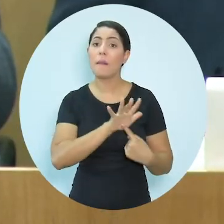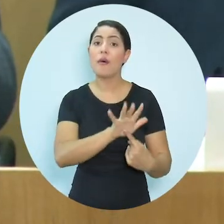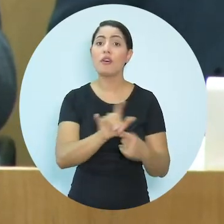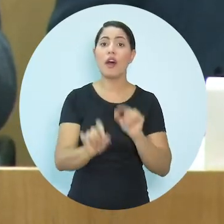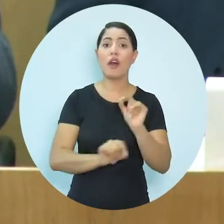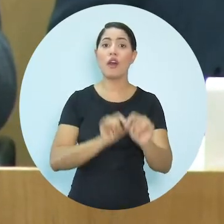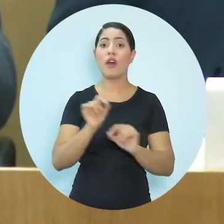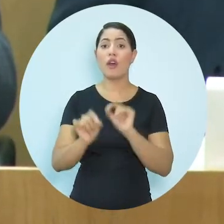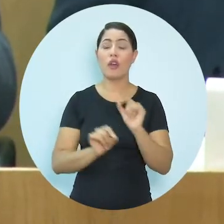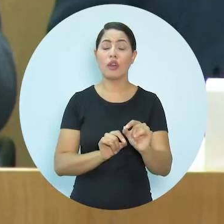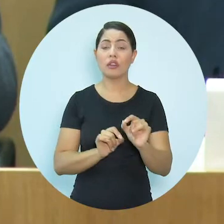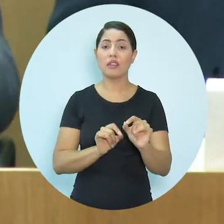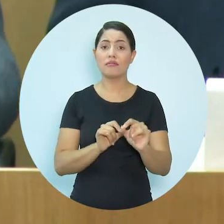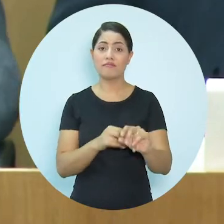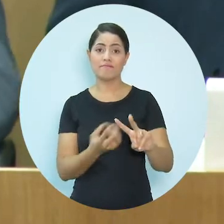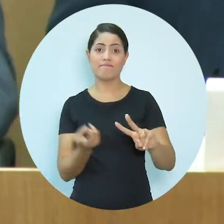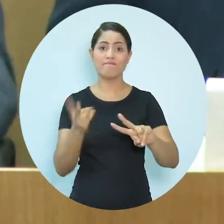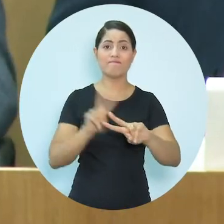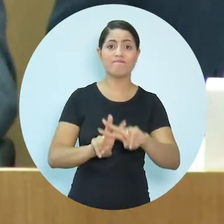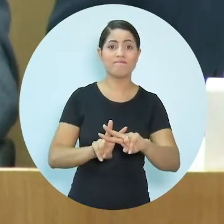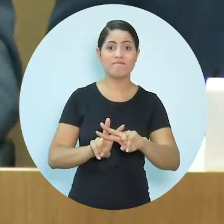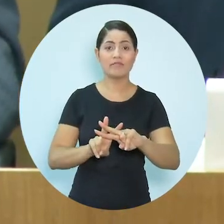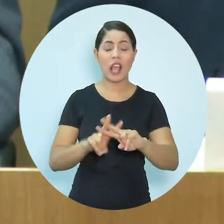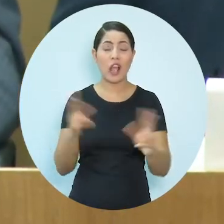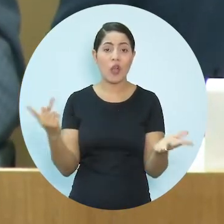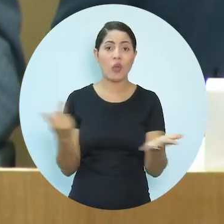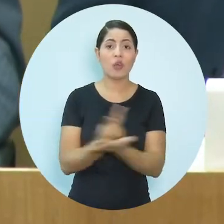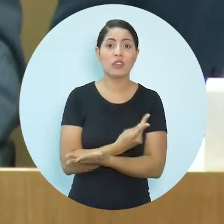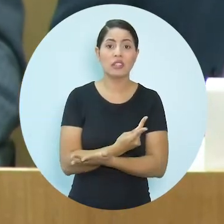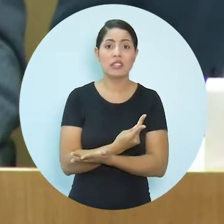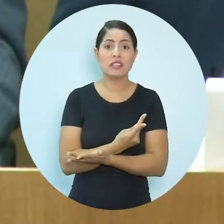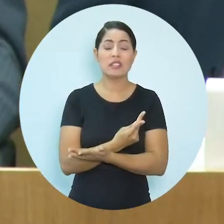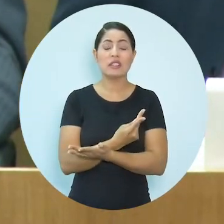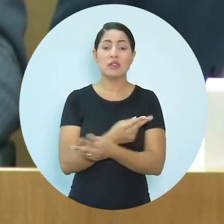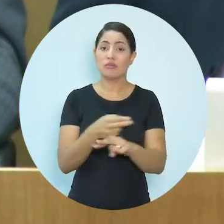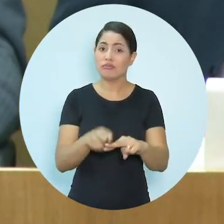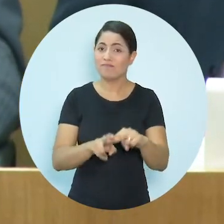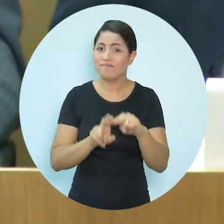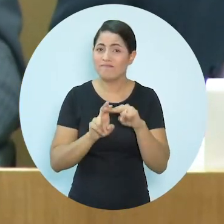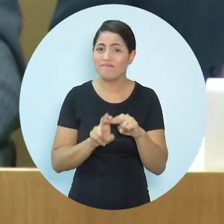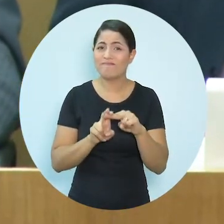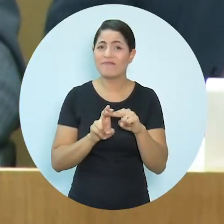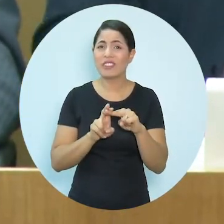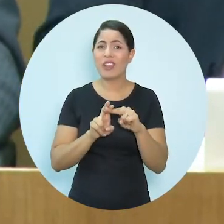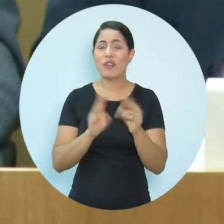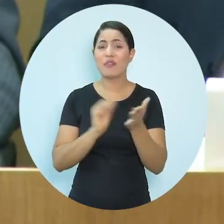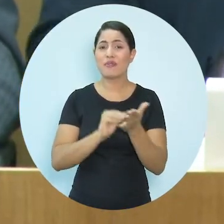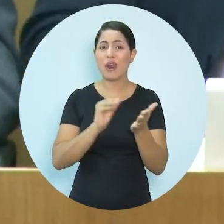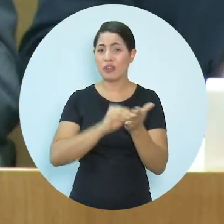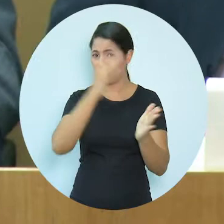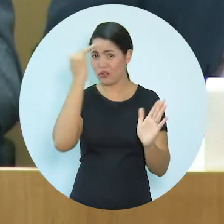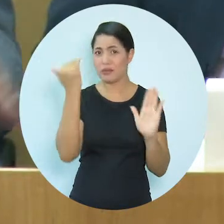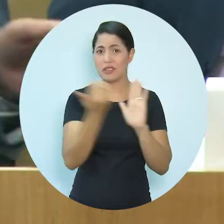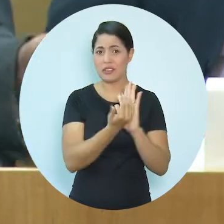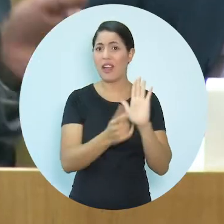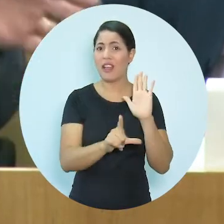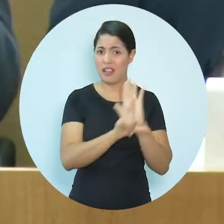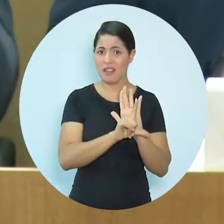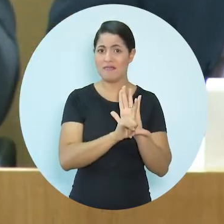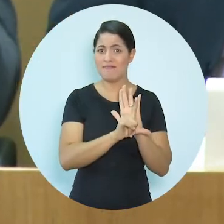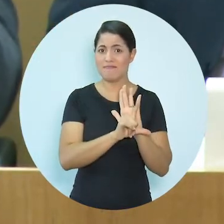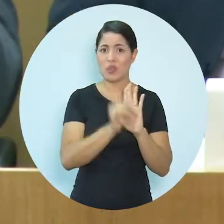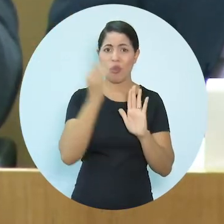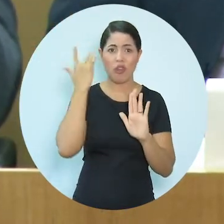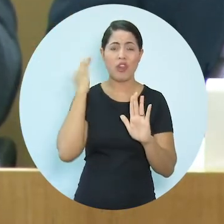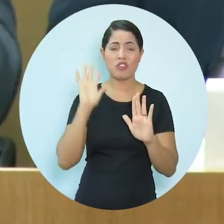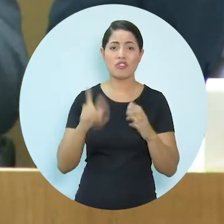uma demonstração de que a privação ocorreu de maneira ainda mais ilegal